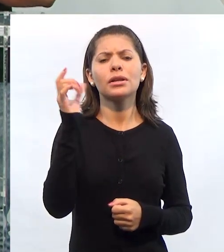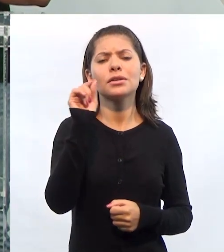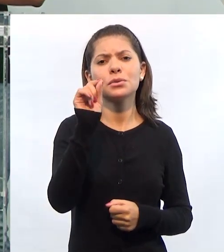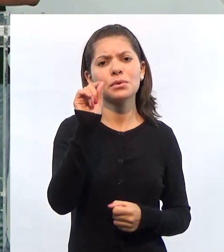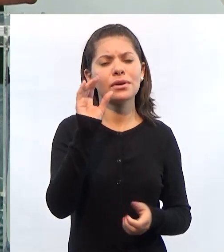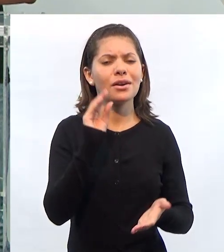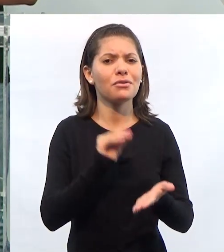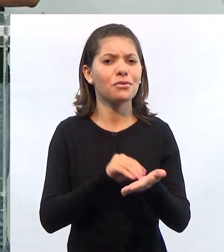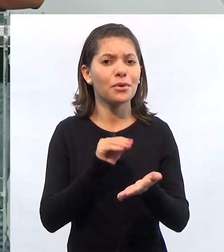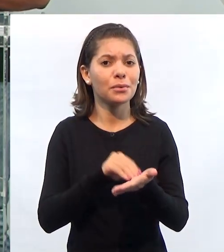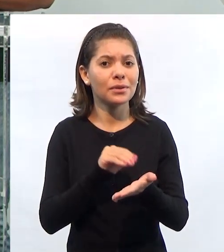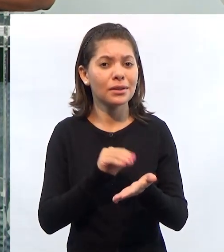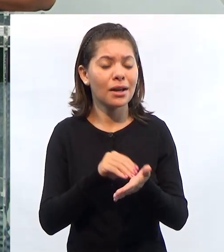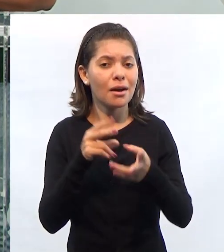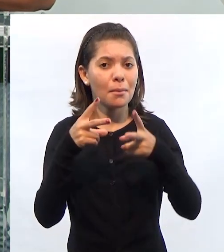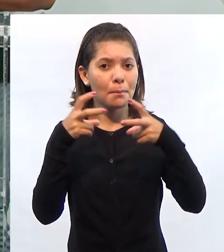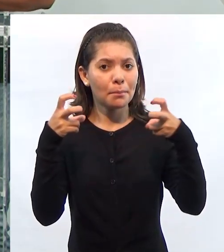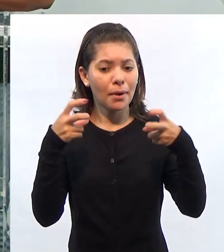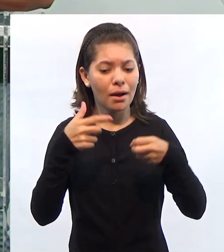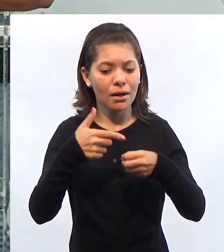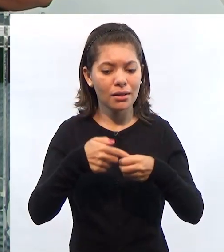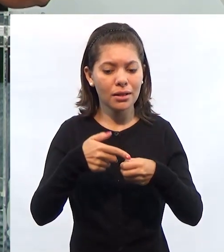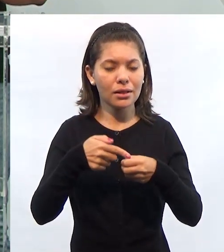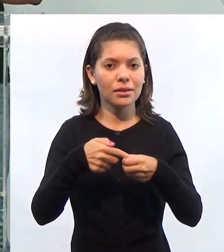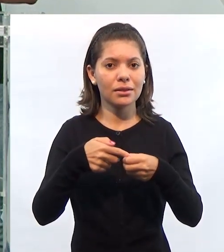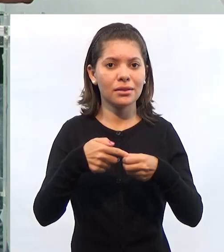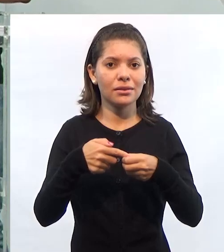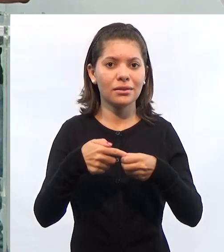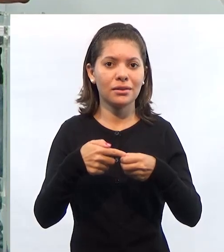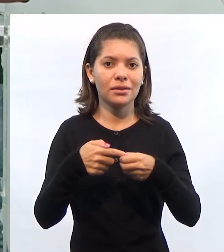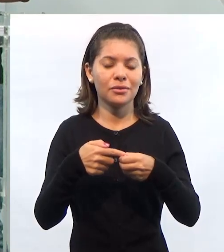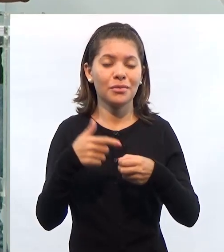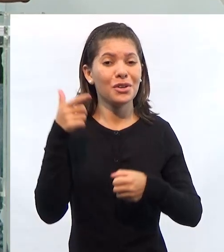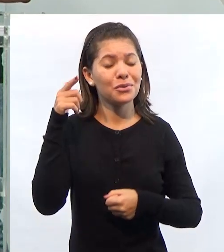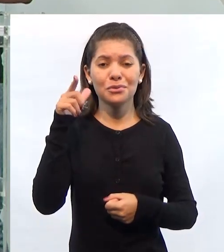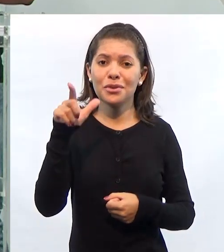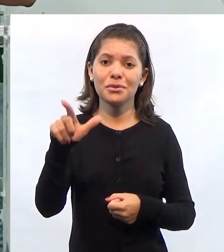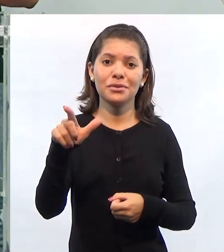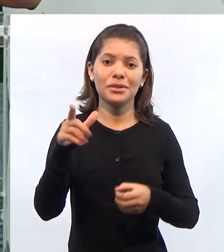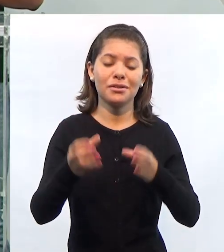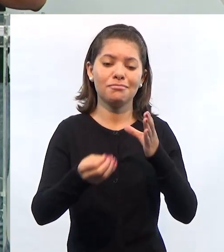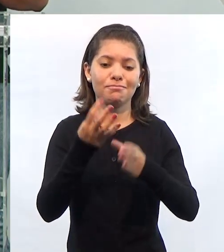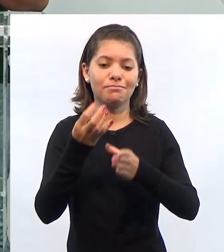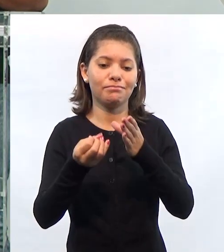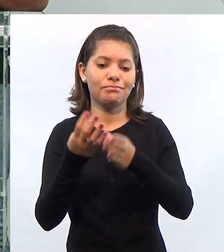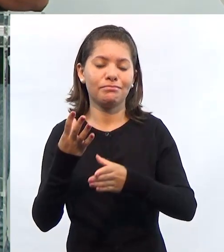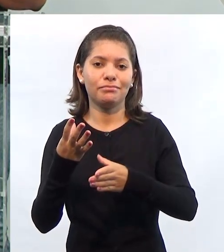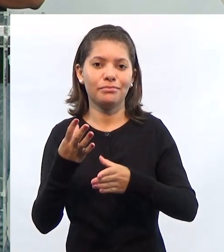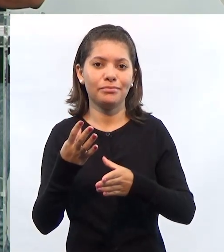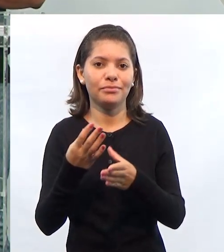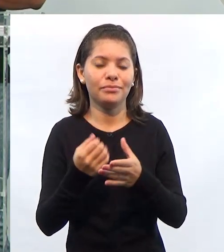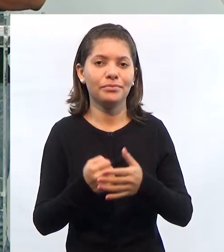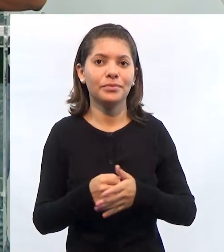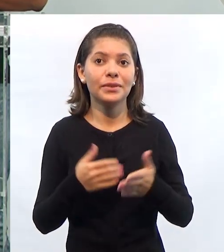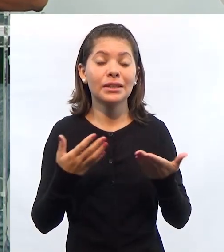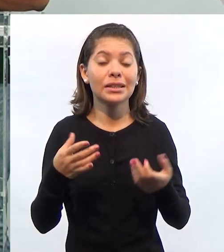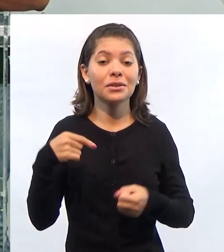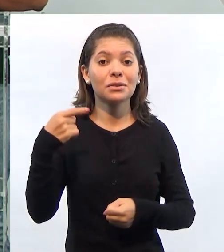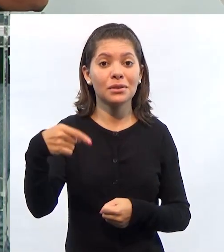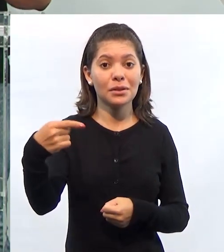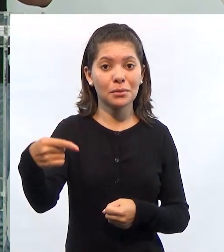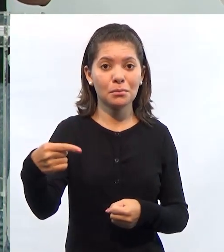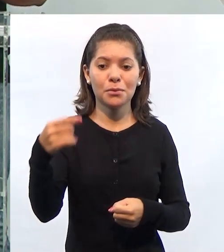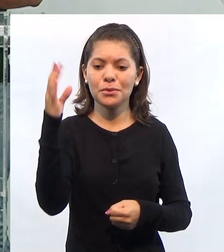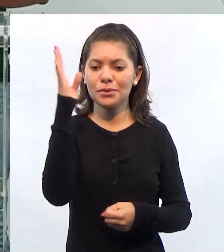se faltar petróleo na Petrobras? Ela não vai conseguir produzir combustível. Se ela não consegue produzir o